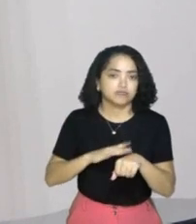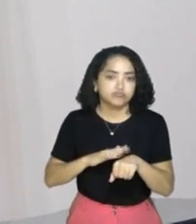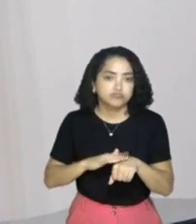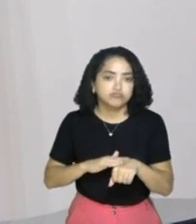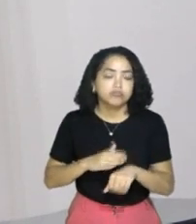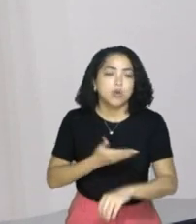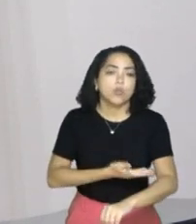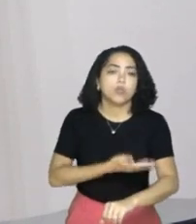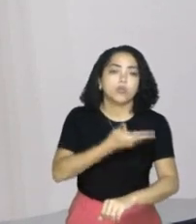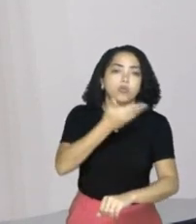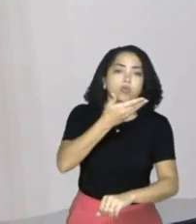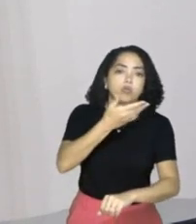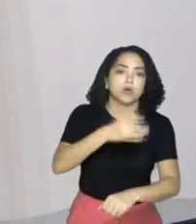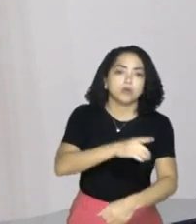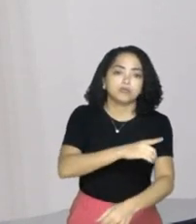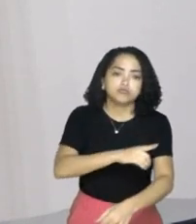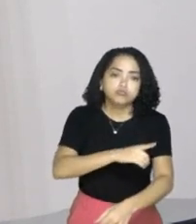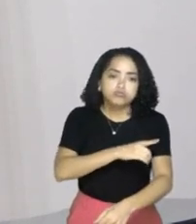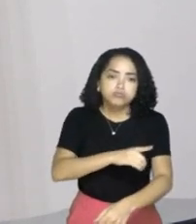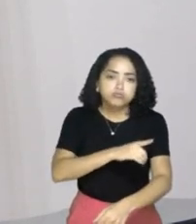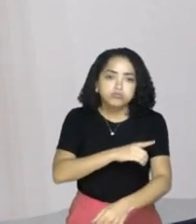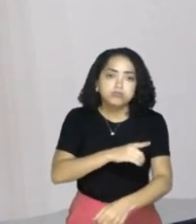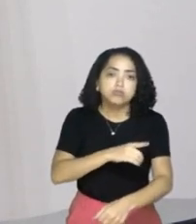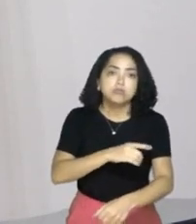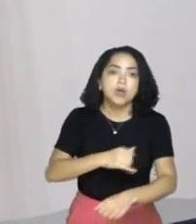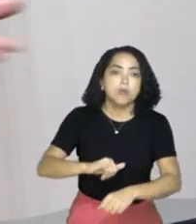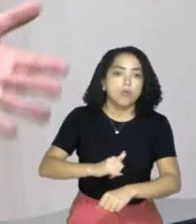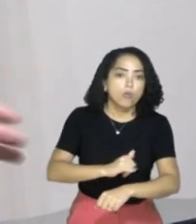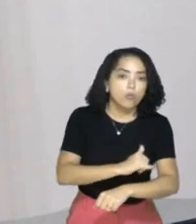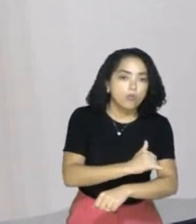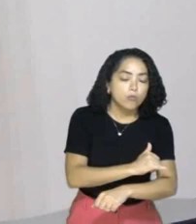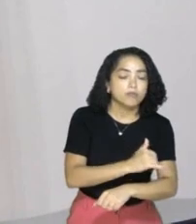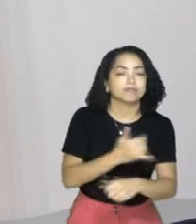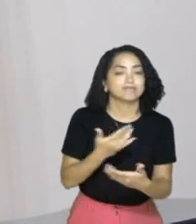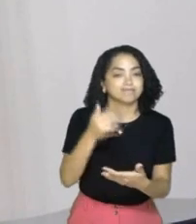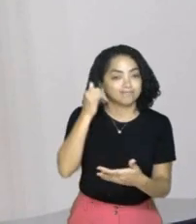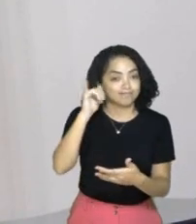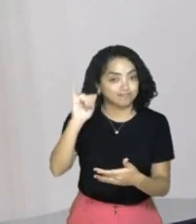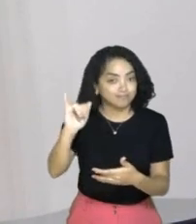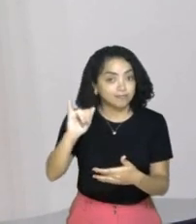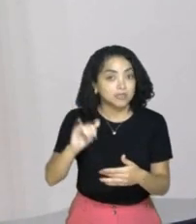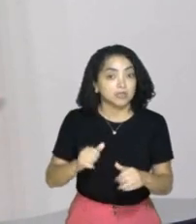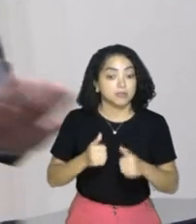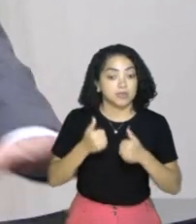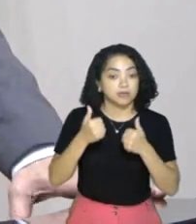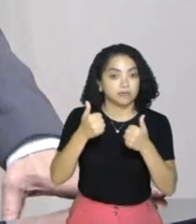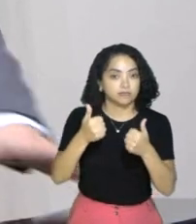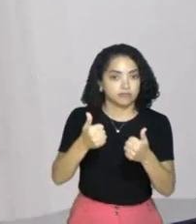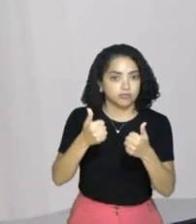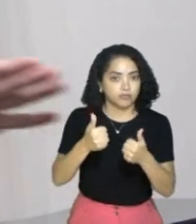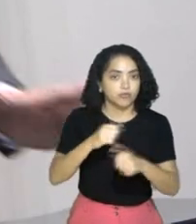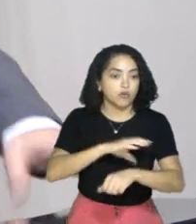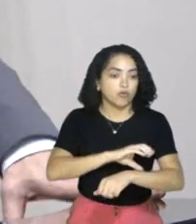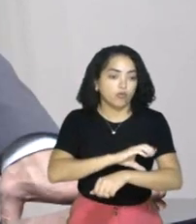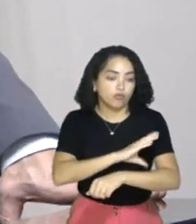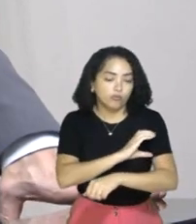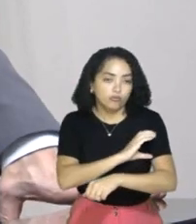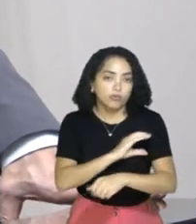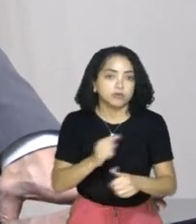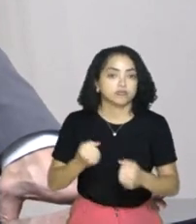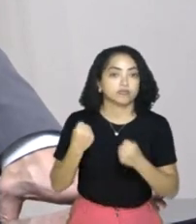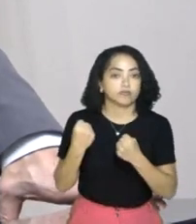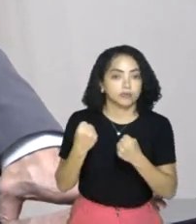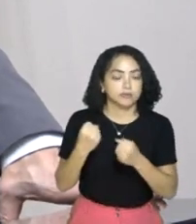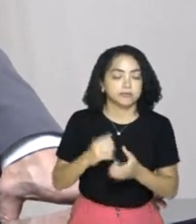diabetes obesidade além de contribuir por fortalecimento na questão de músculo ossos enfim a questão